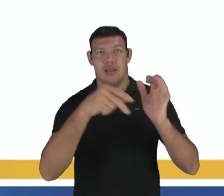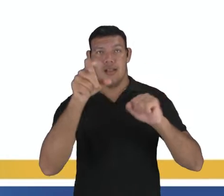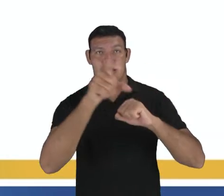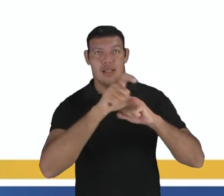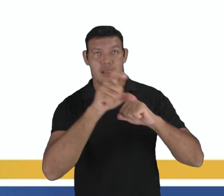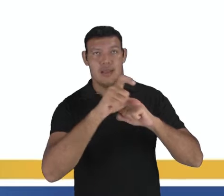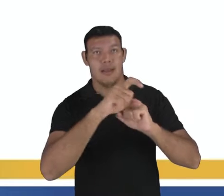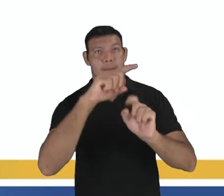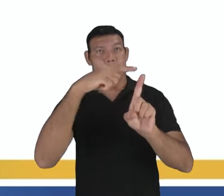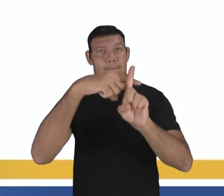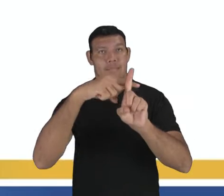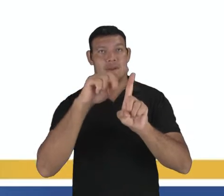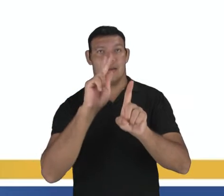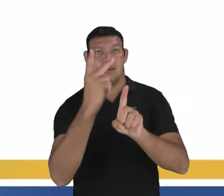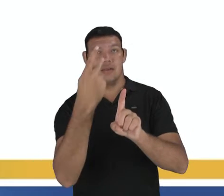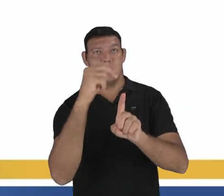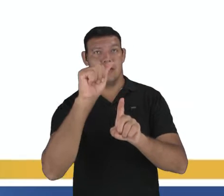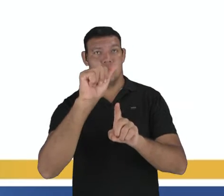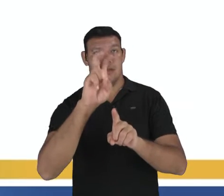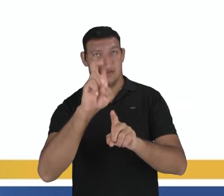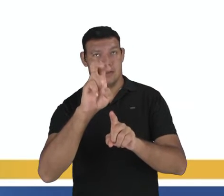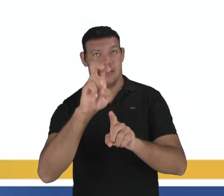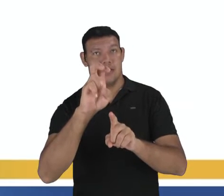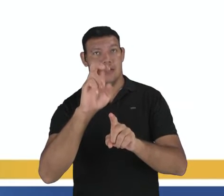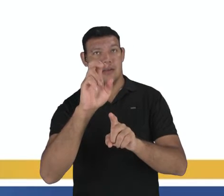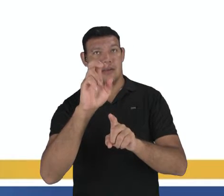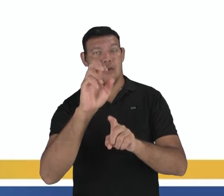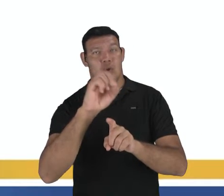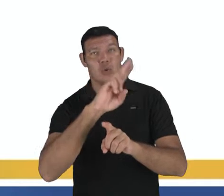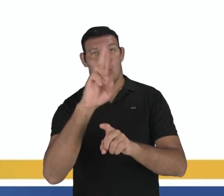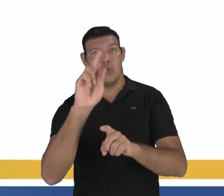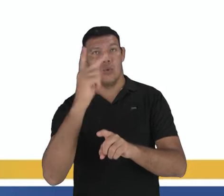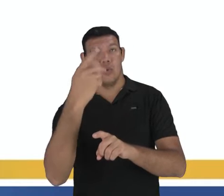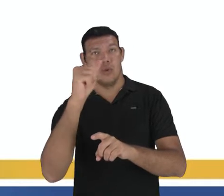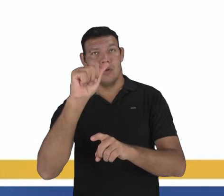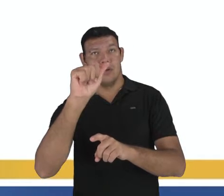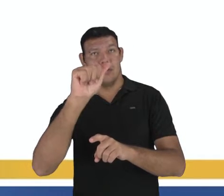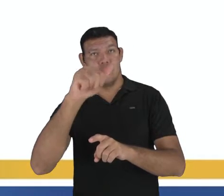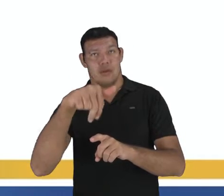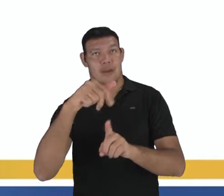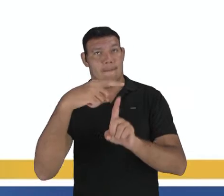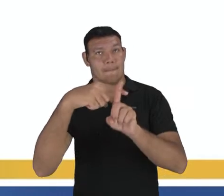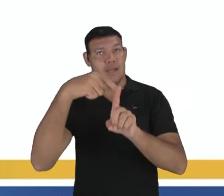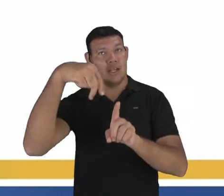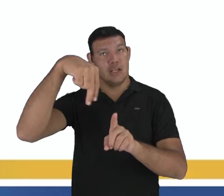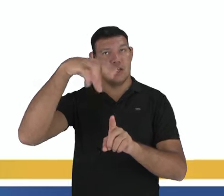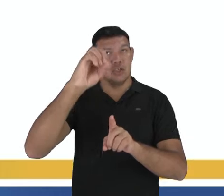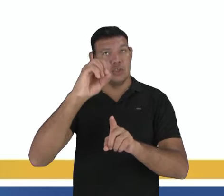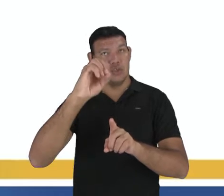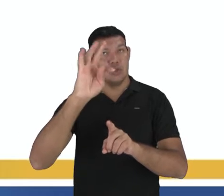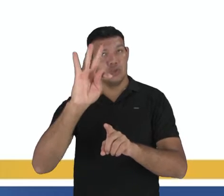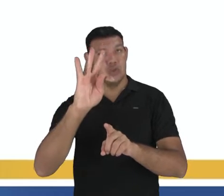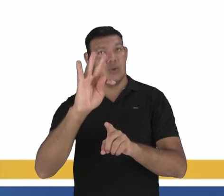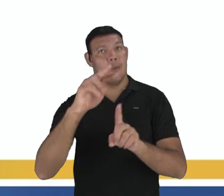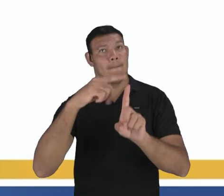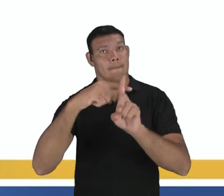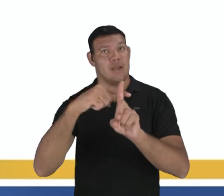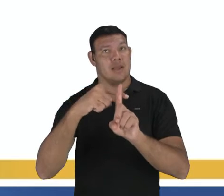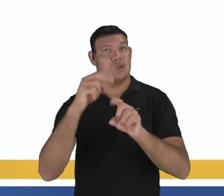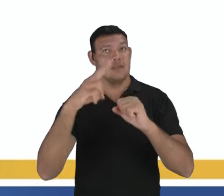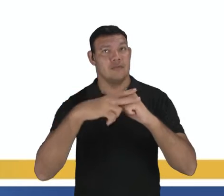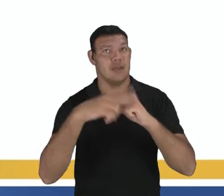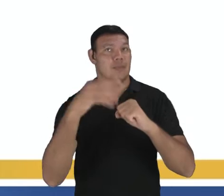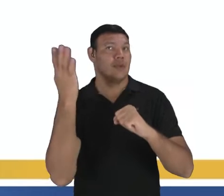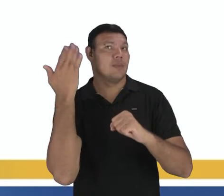afirmativa para a negativa é o acréscimo do not. E a forma interrogativa, lembrem que o have ou has vem